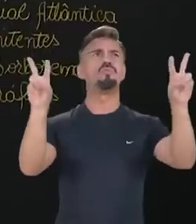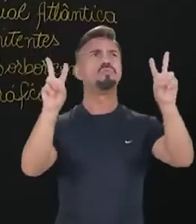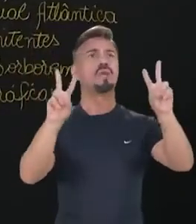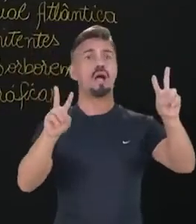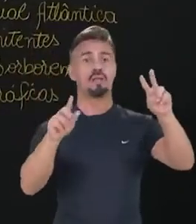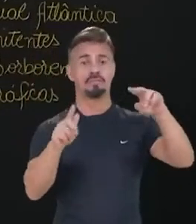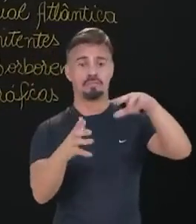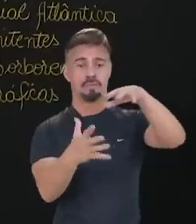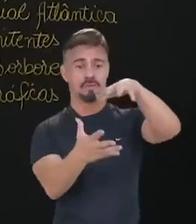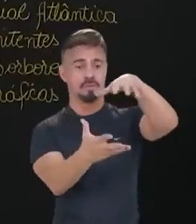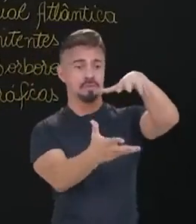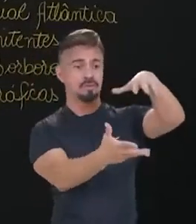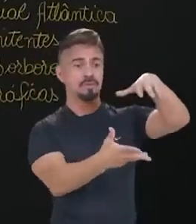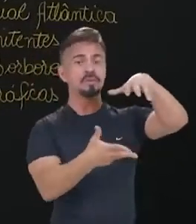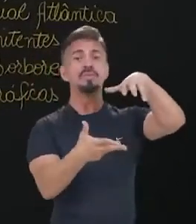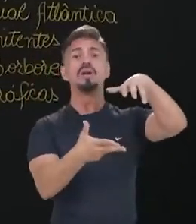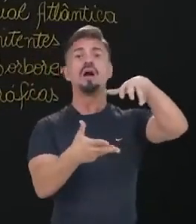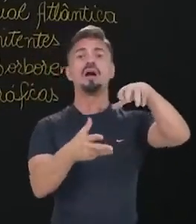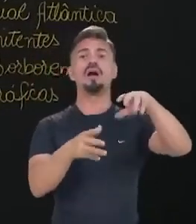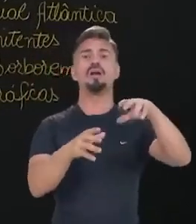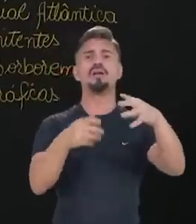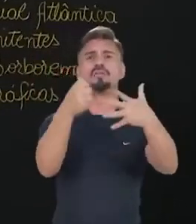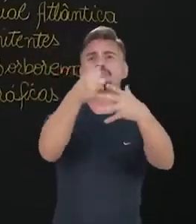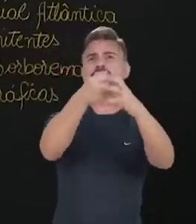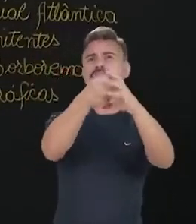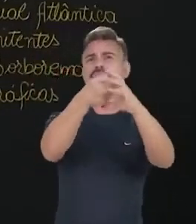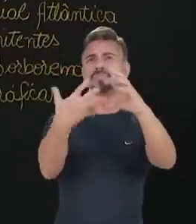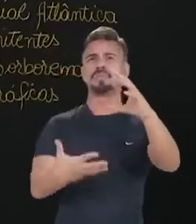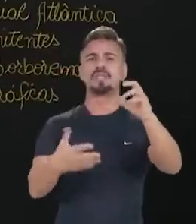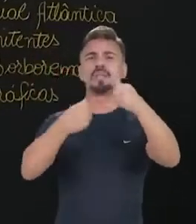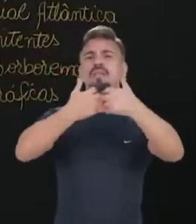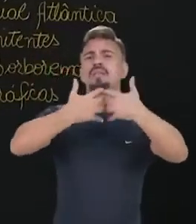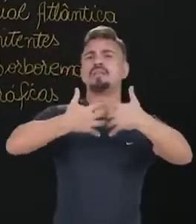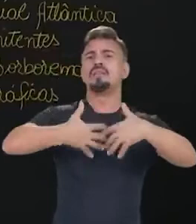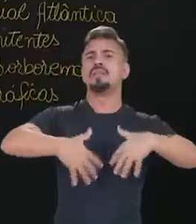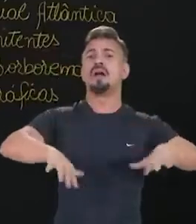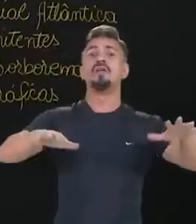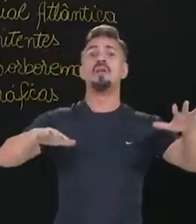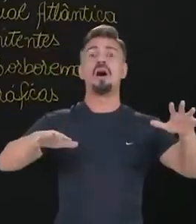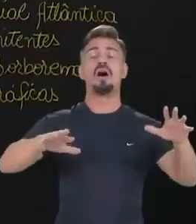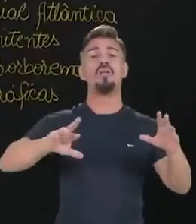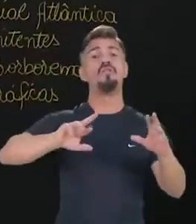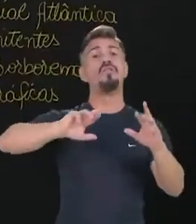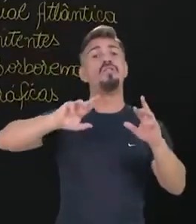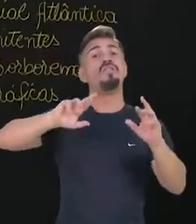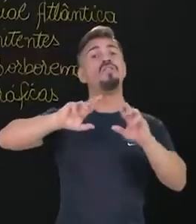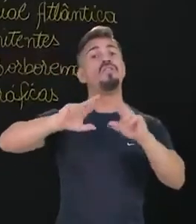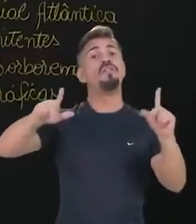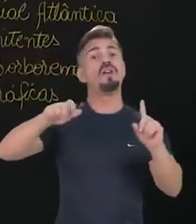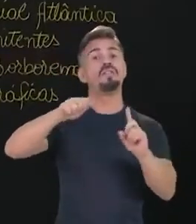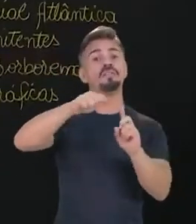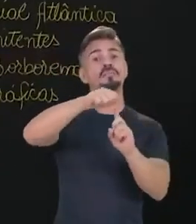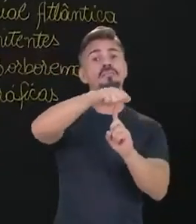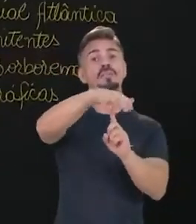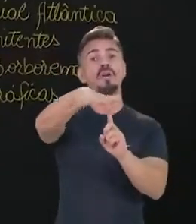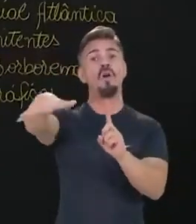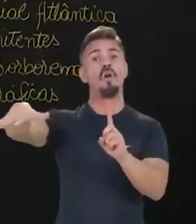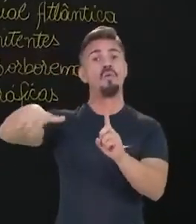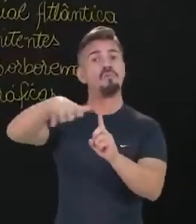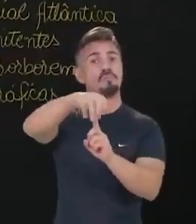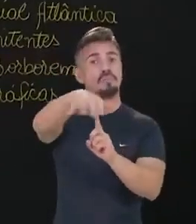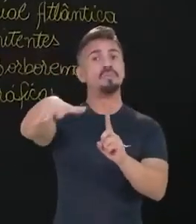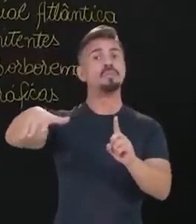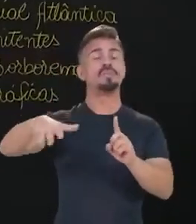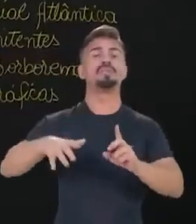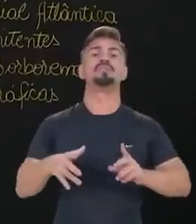visualizada geográfica sob as características naturais, diferente dos biomas, porque quando a gente fala de bioma, eu